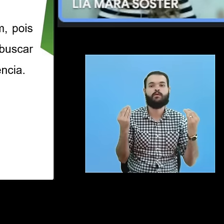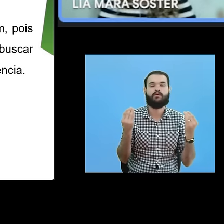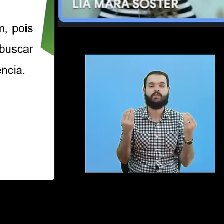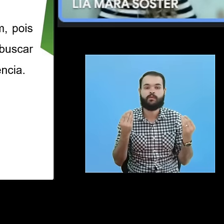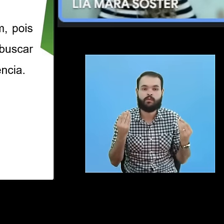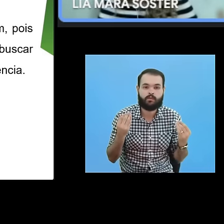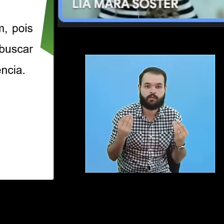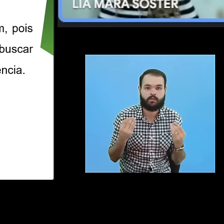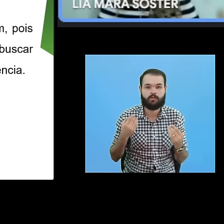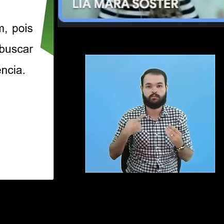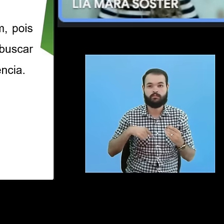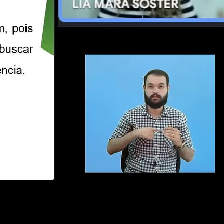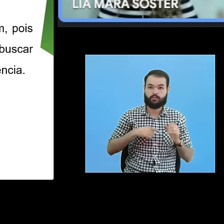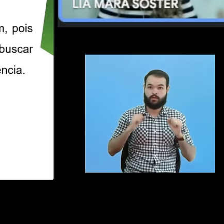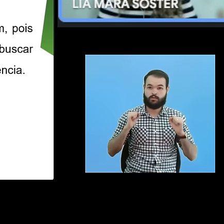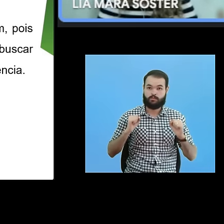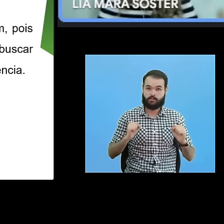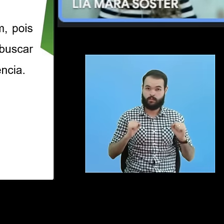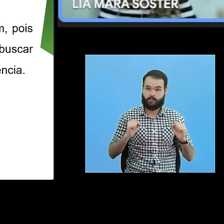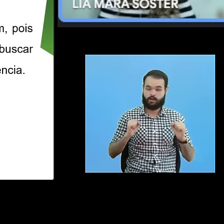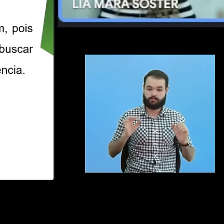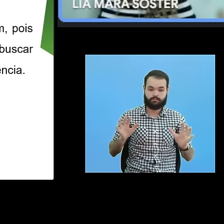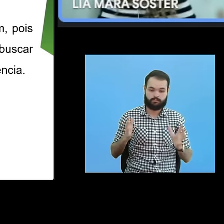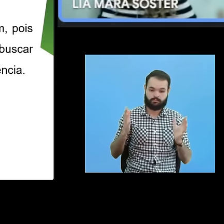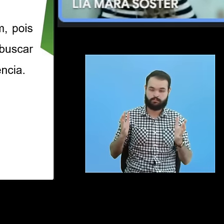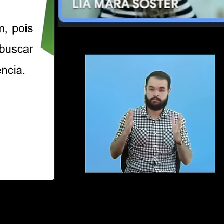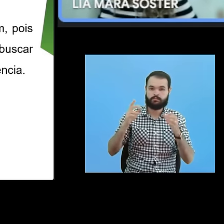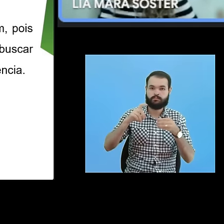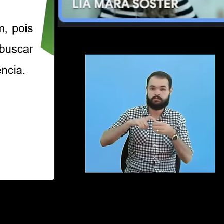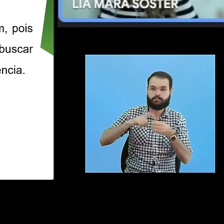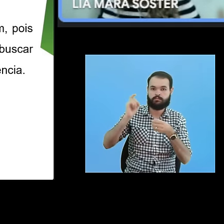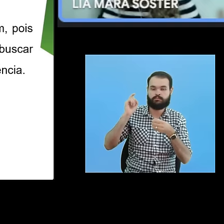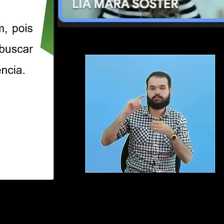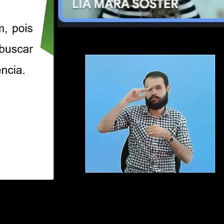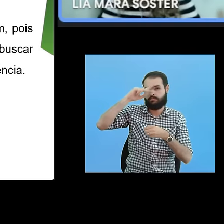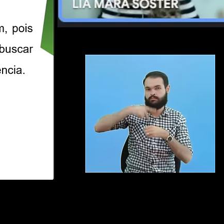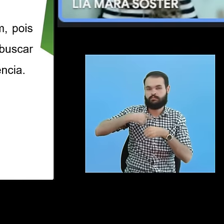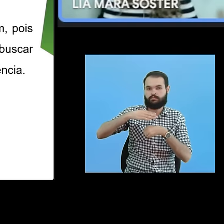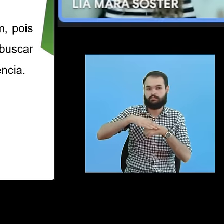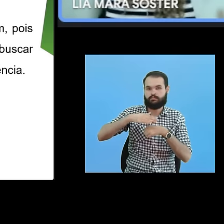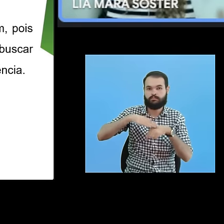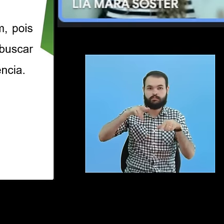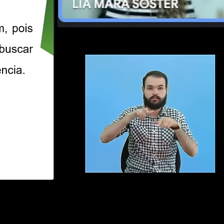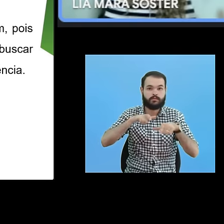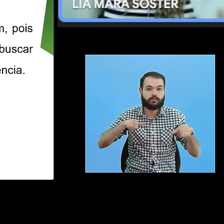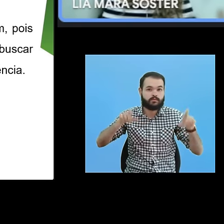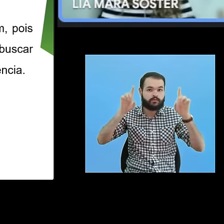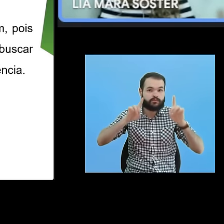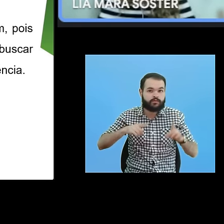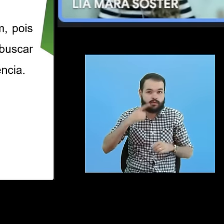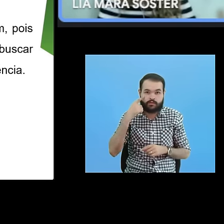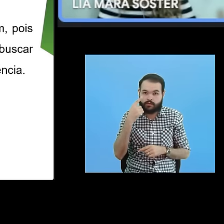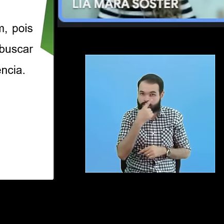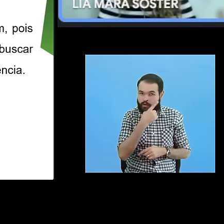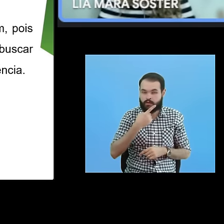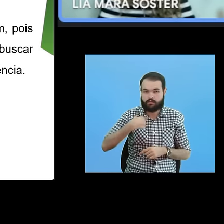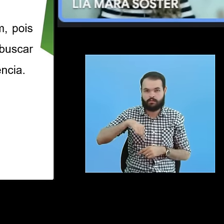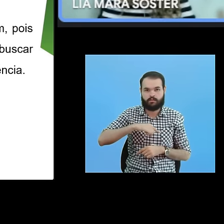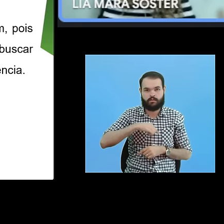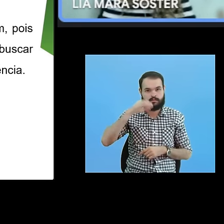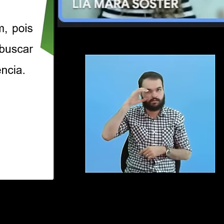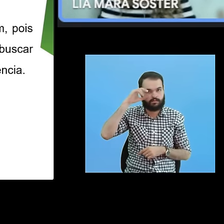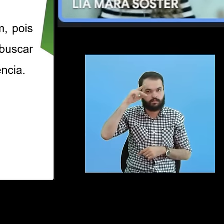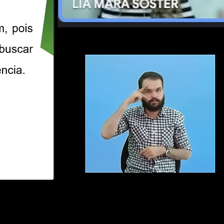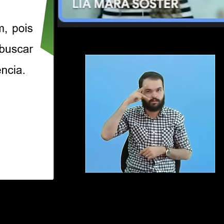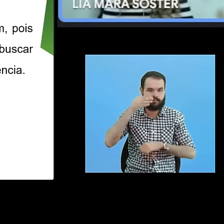para fomentar ainda mais a autonomia e a independência das pessoas com deficiência visual? Bom, nós aqui do CAP Francisco Beltrão, a